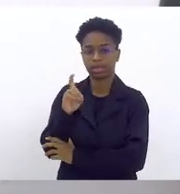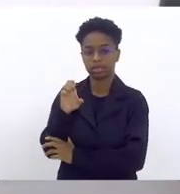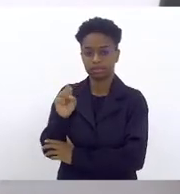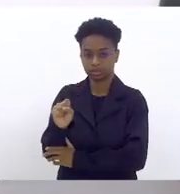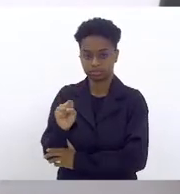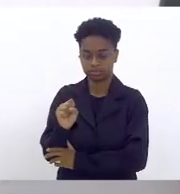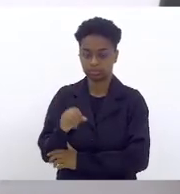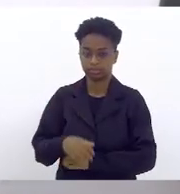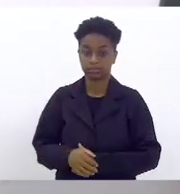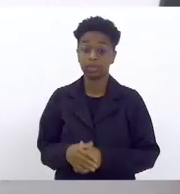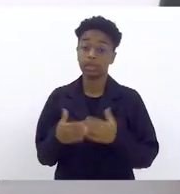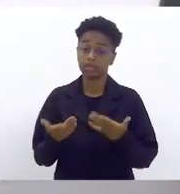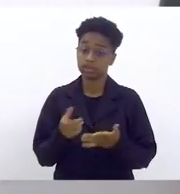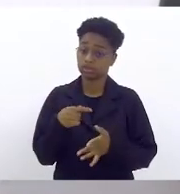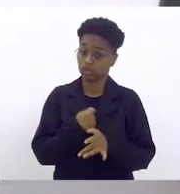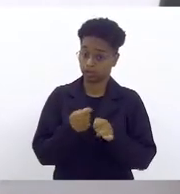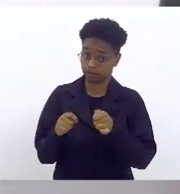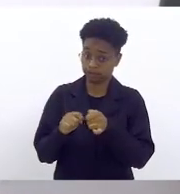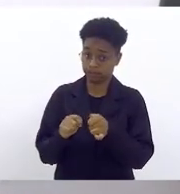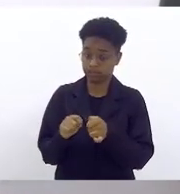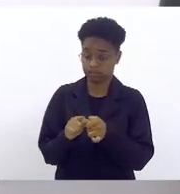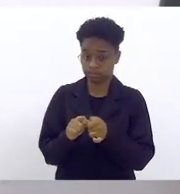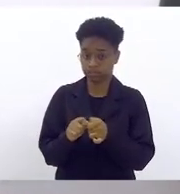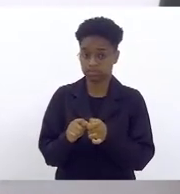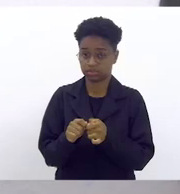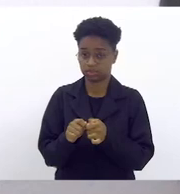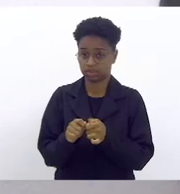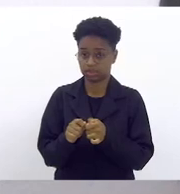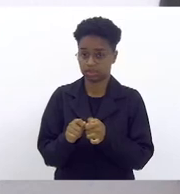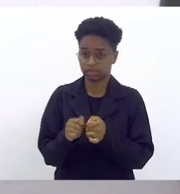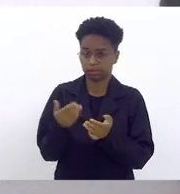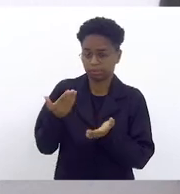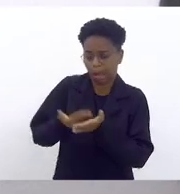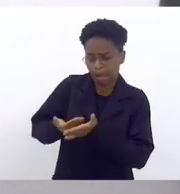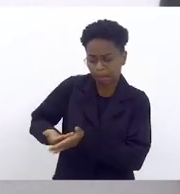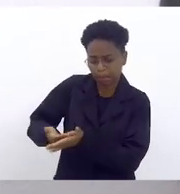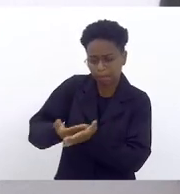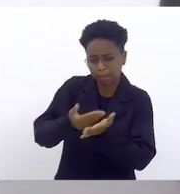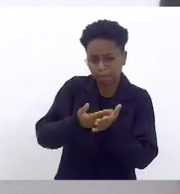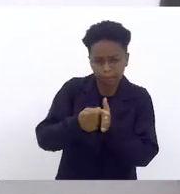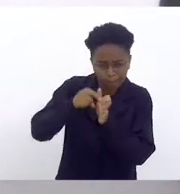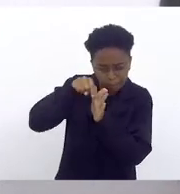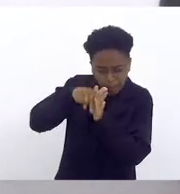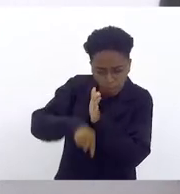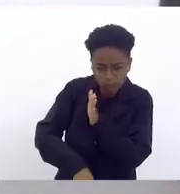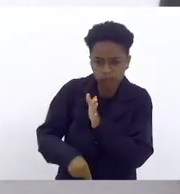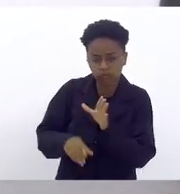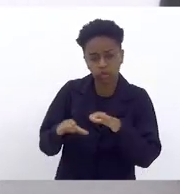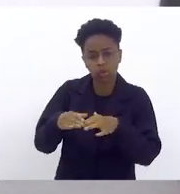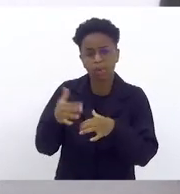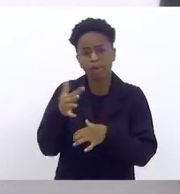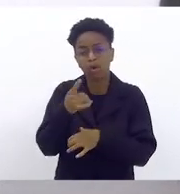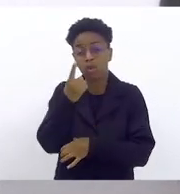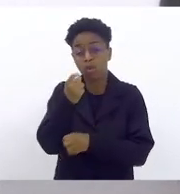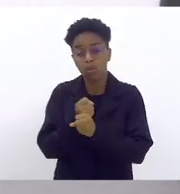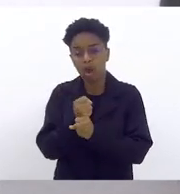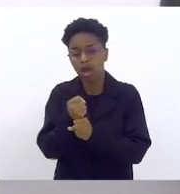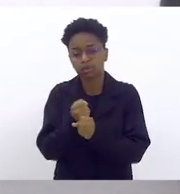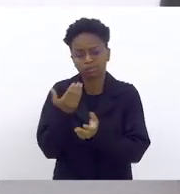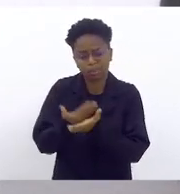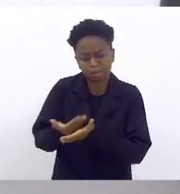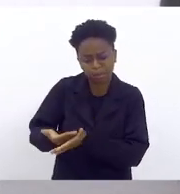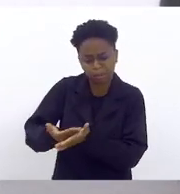assim que nós fizemos ainda houve um estudo aprofundado da equipe ficamos lá praticamente um ano inteiro